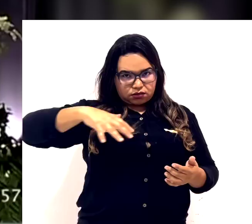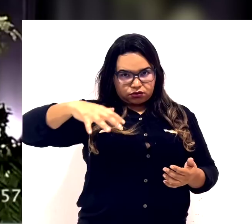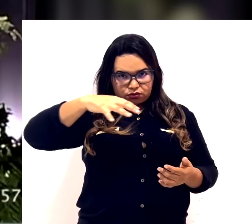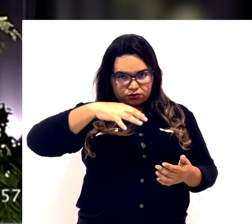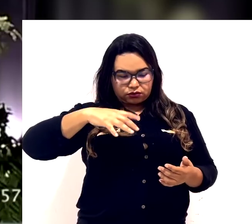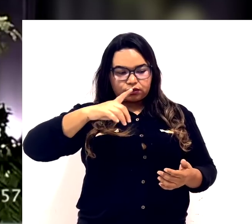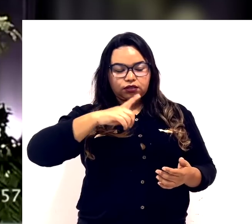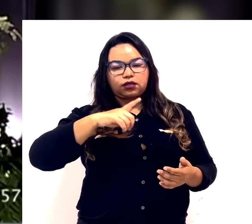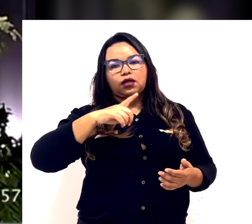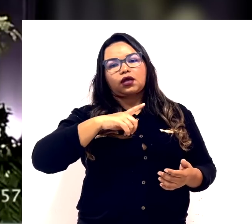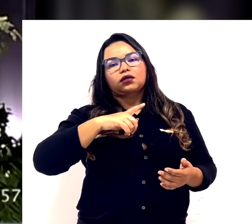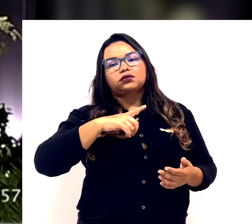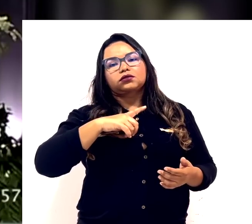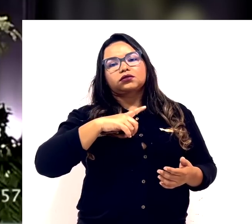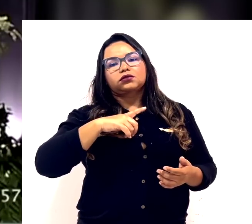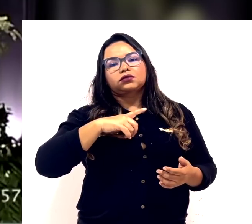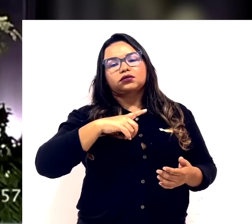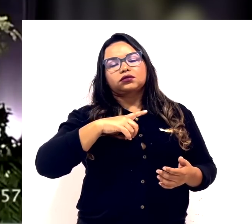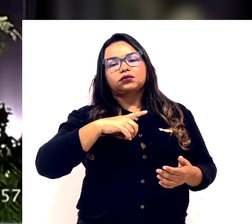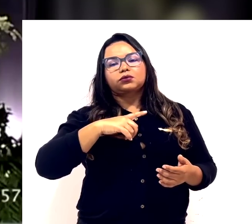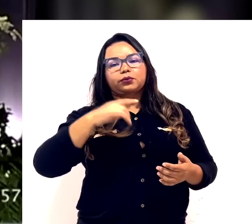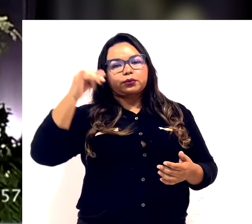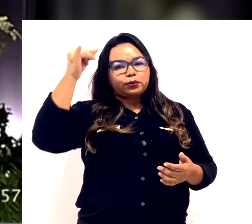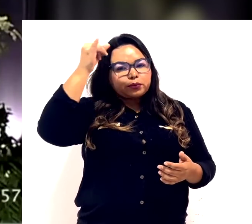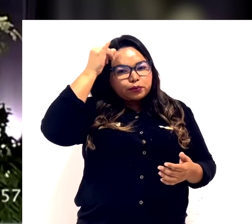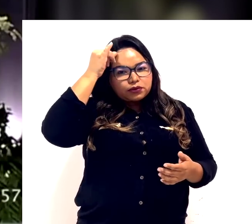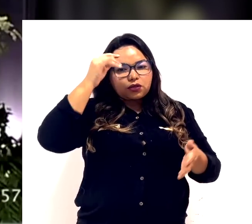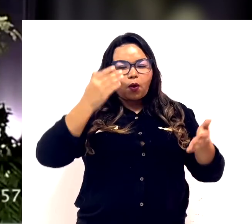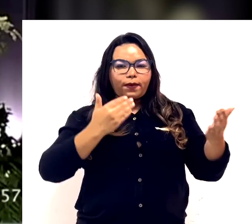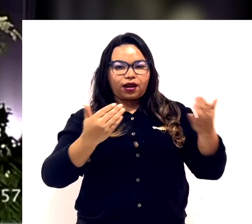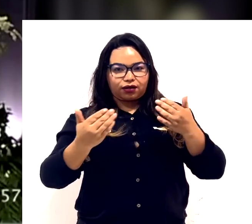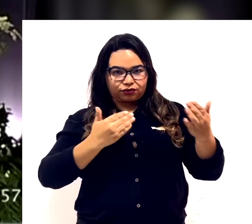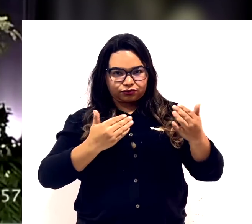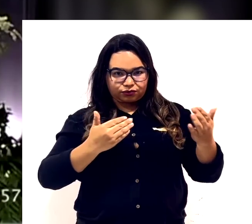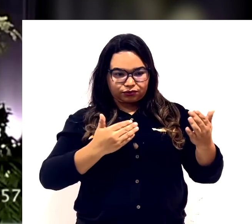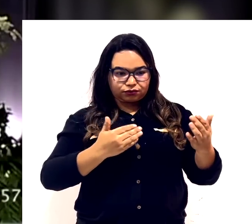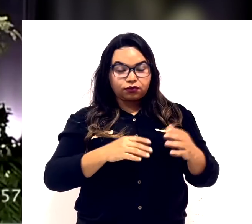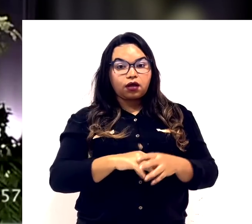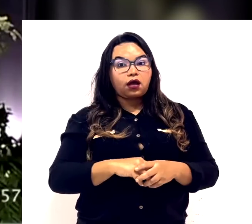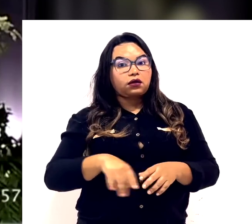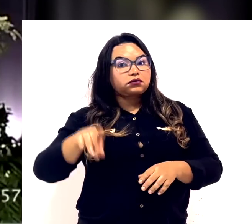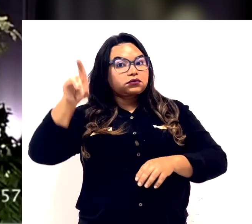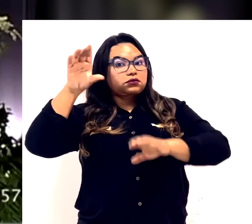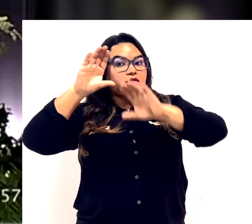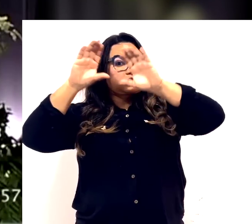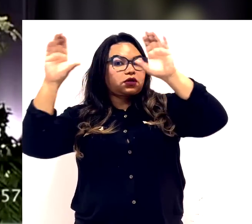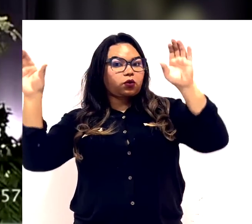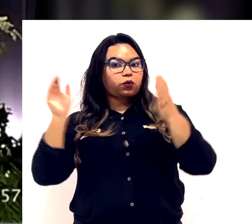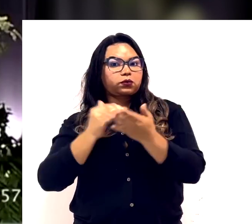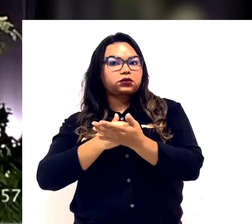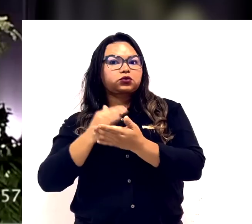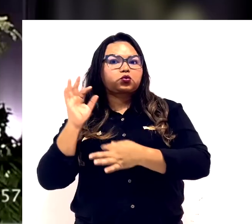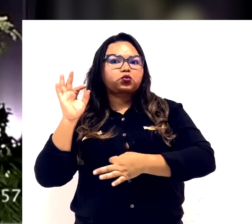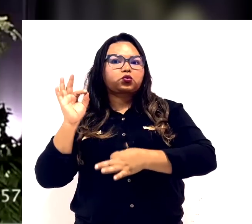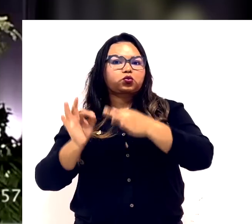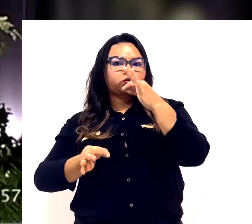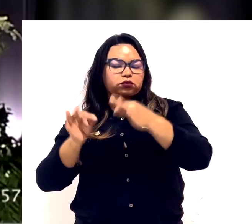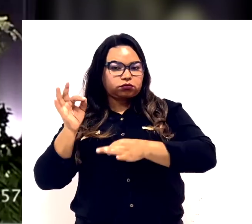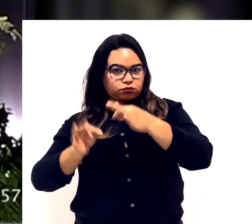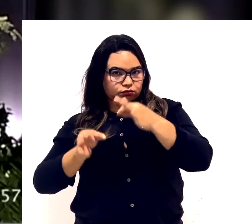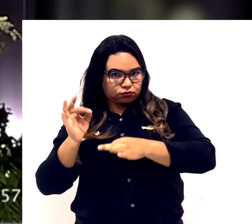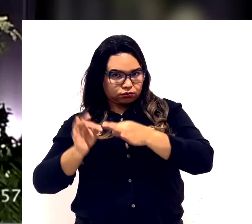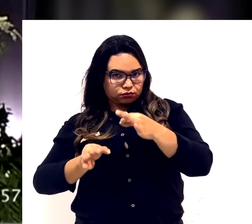chifre pequeno. E do outro lado, temos um julgamento que ocorre no lugar onde o poder será dado a Cristo.